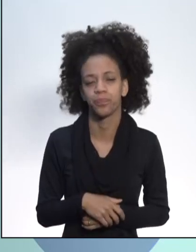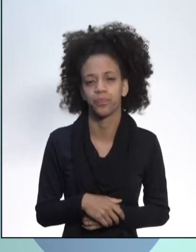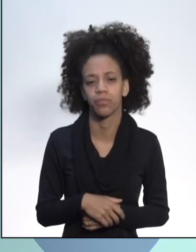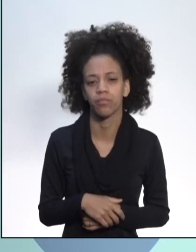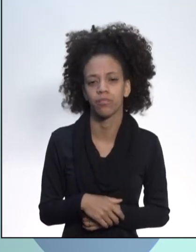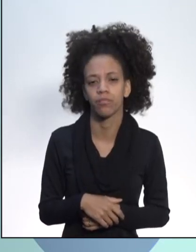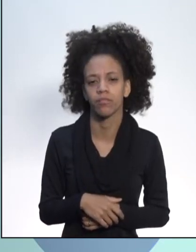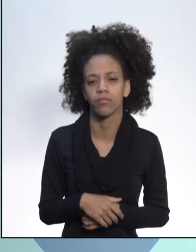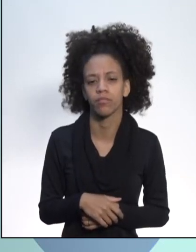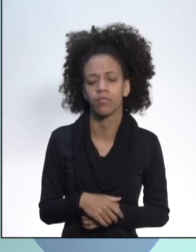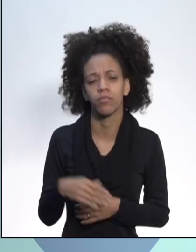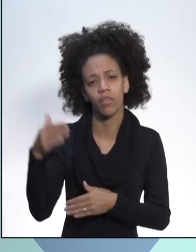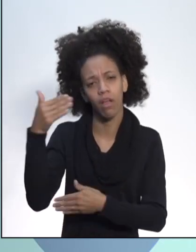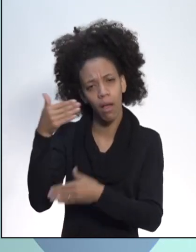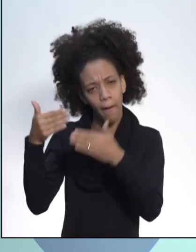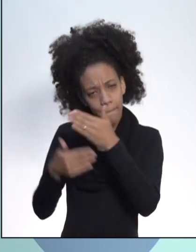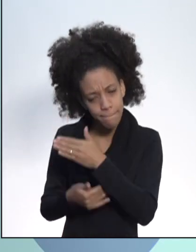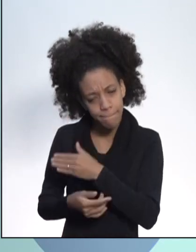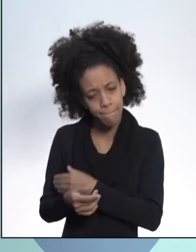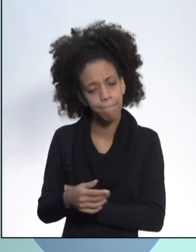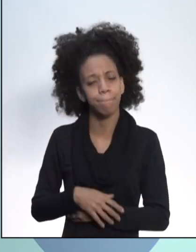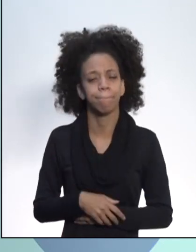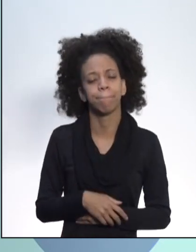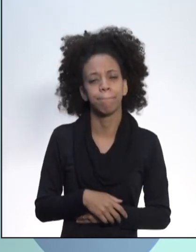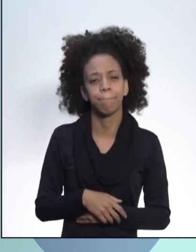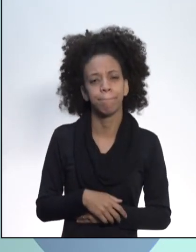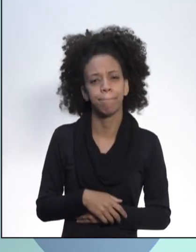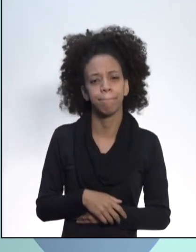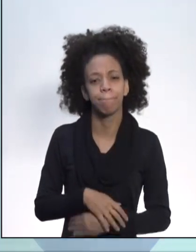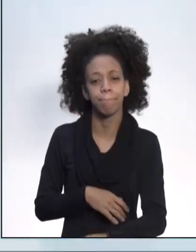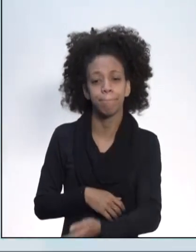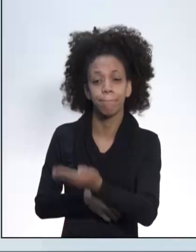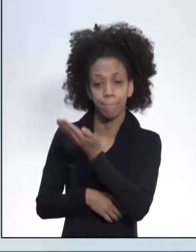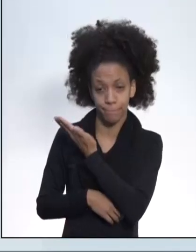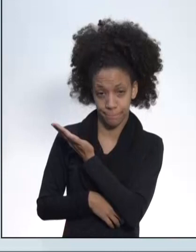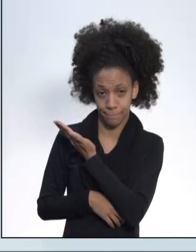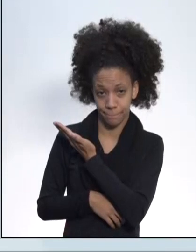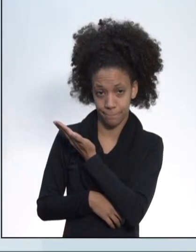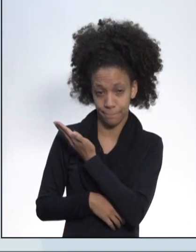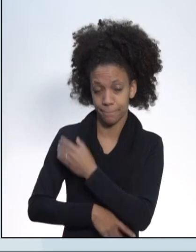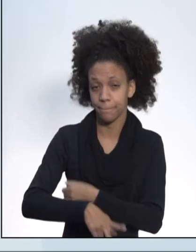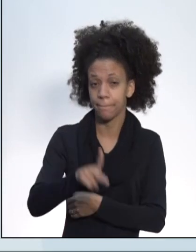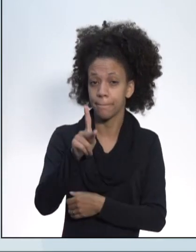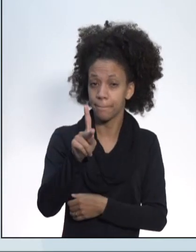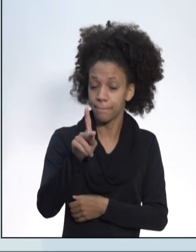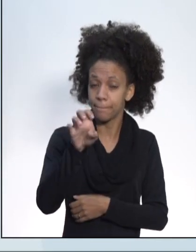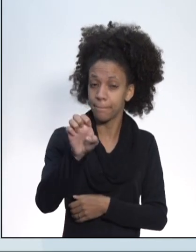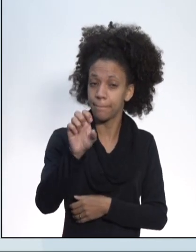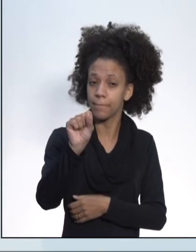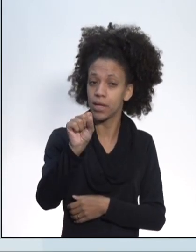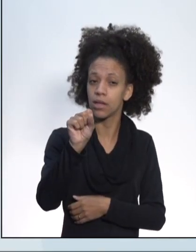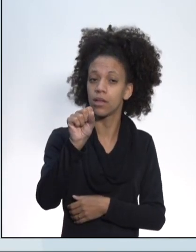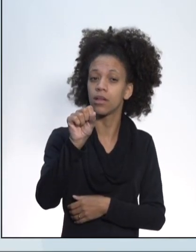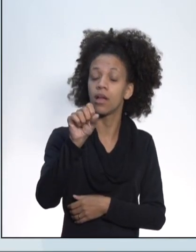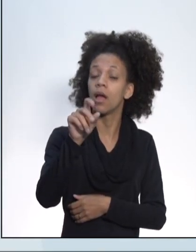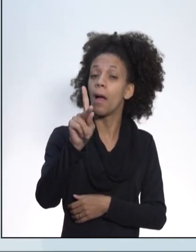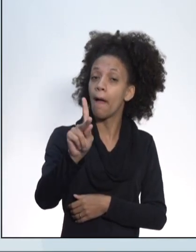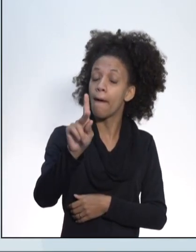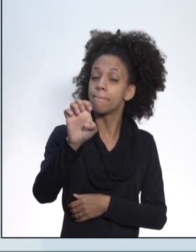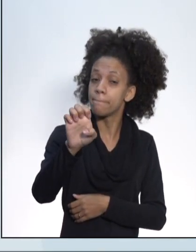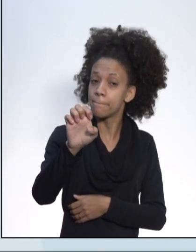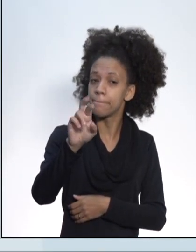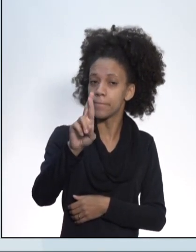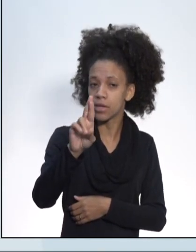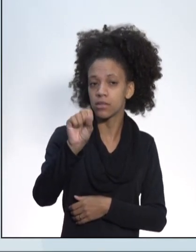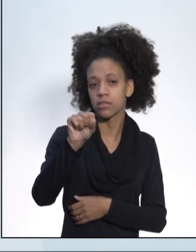A próxima competência é persistência. Anotem, por favor, a palavrinha